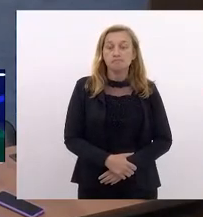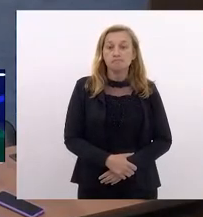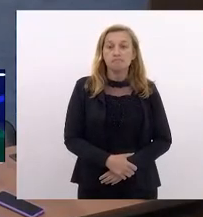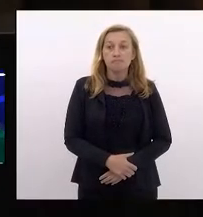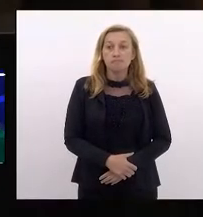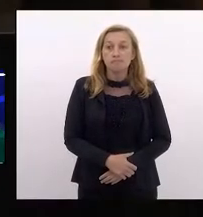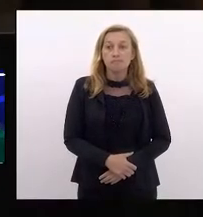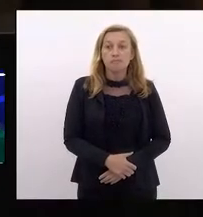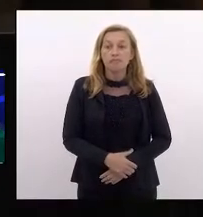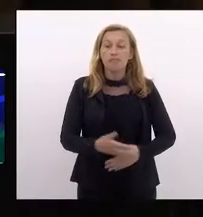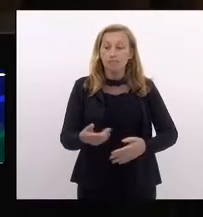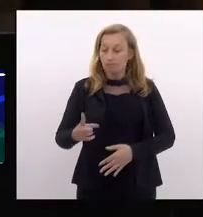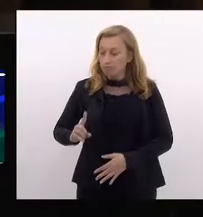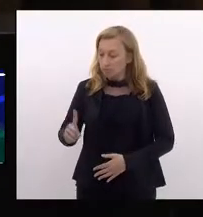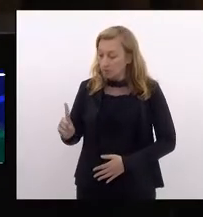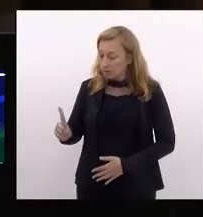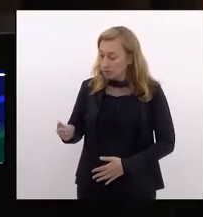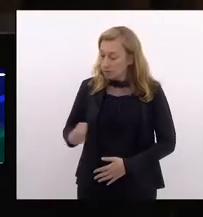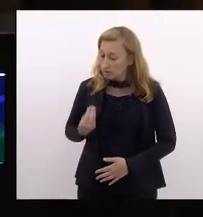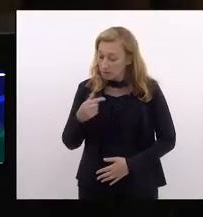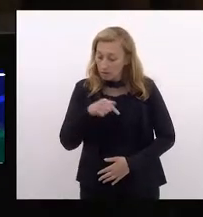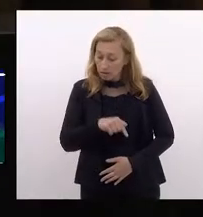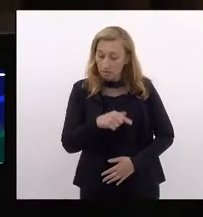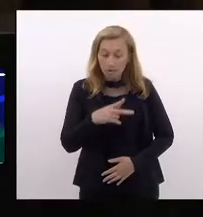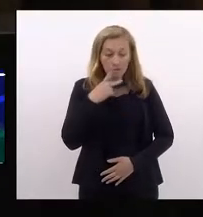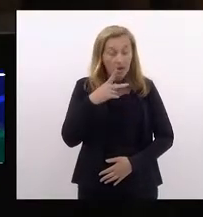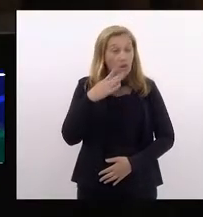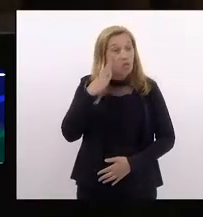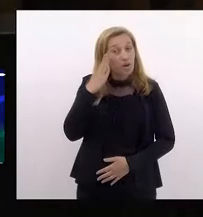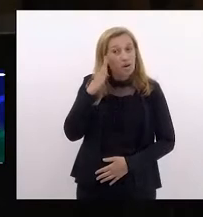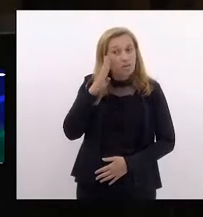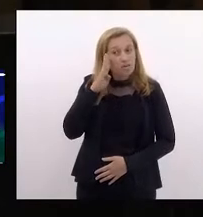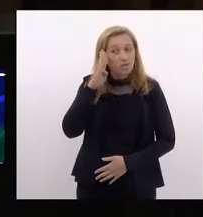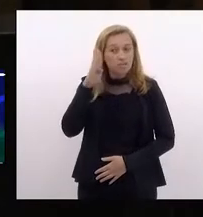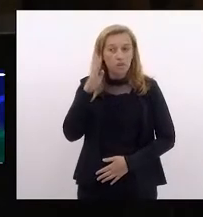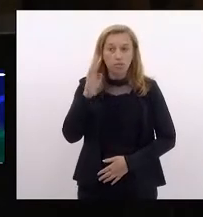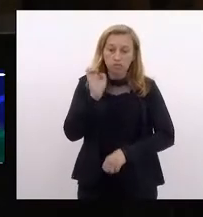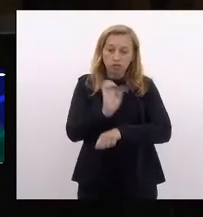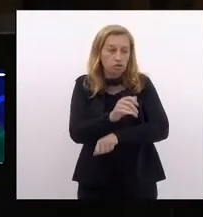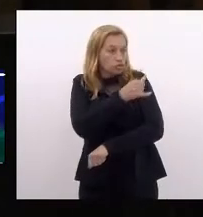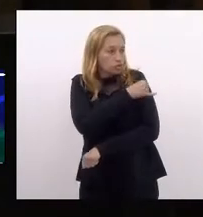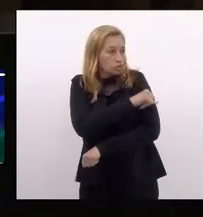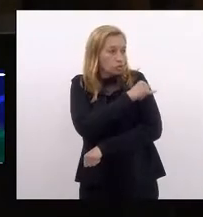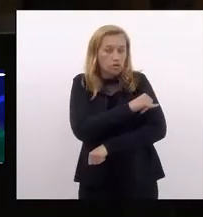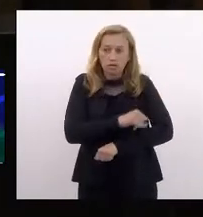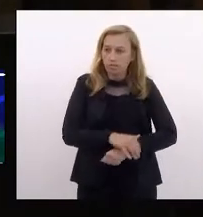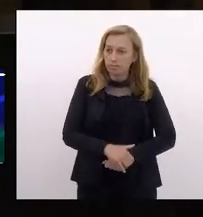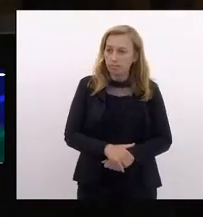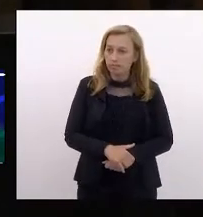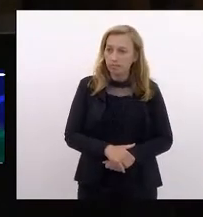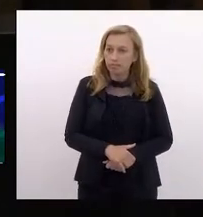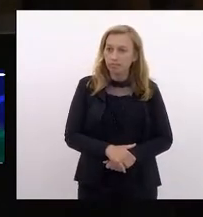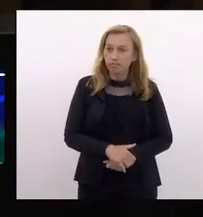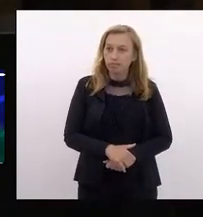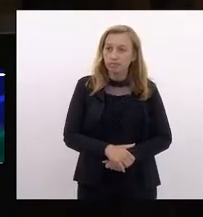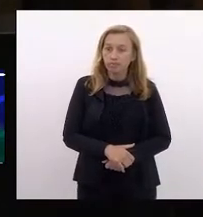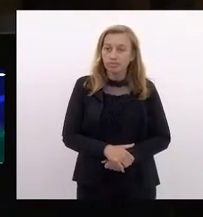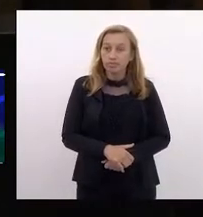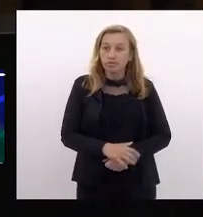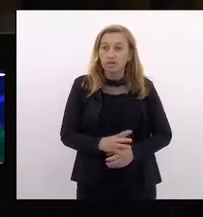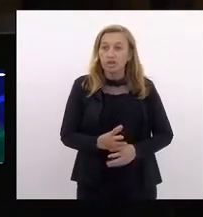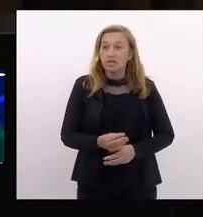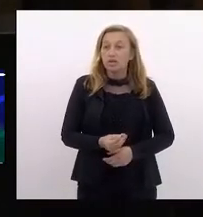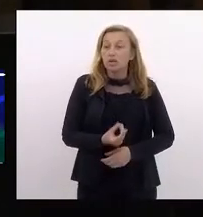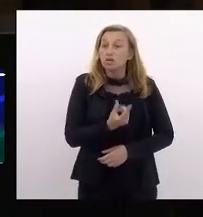debater algo que essencial para o estado do Rio de Janeiro que tem a ver com as